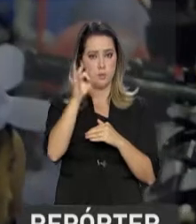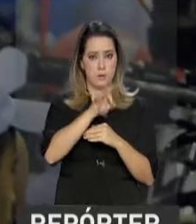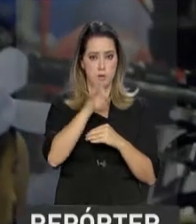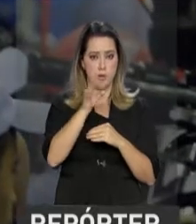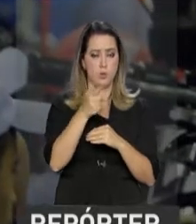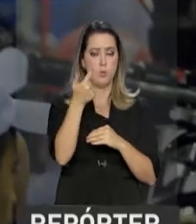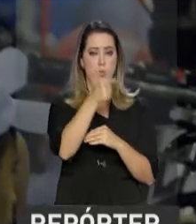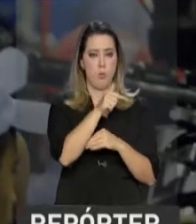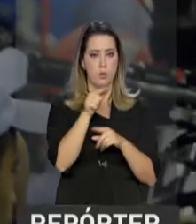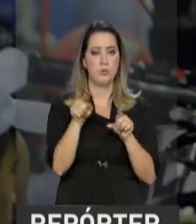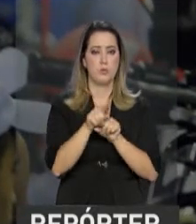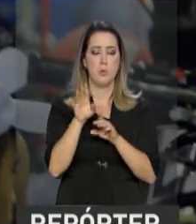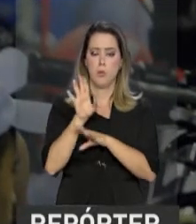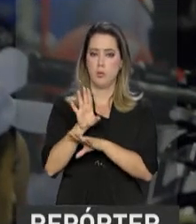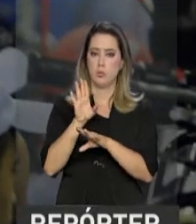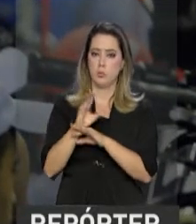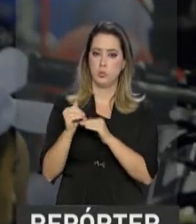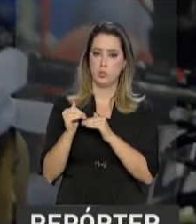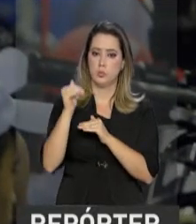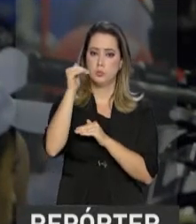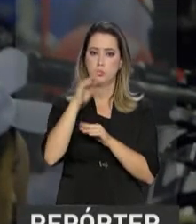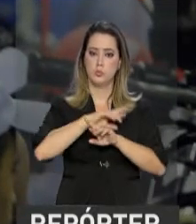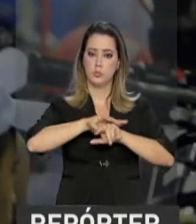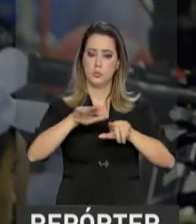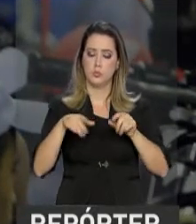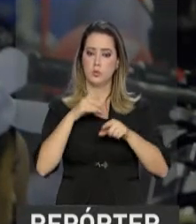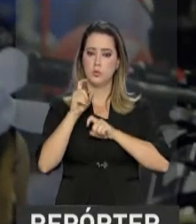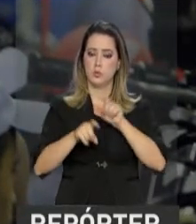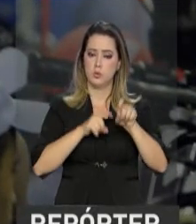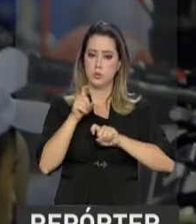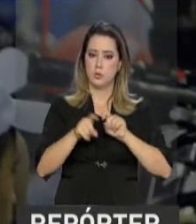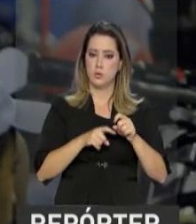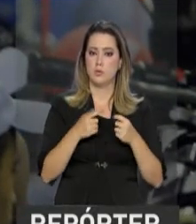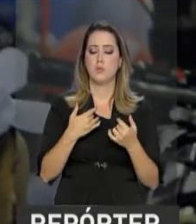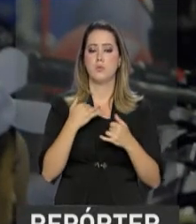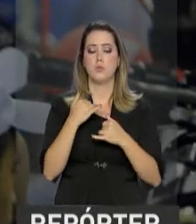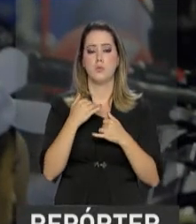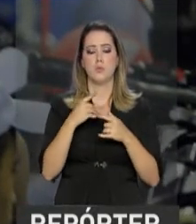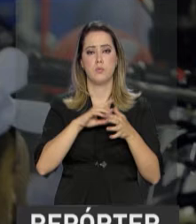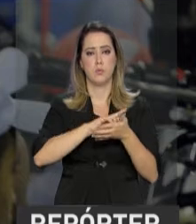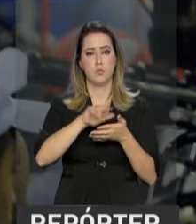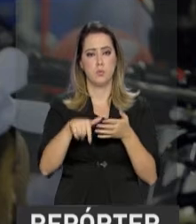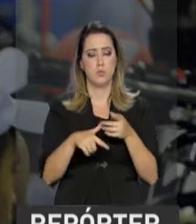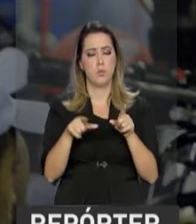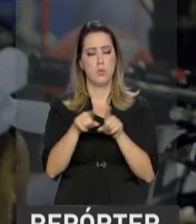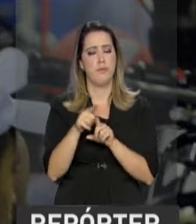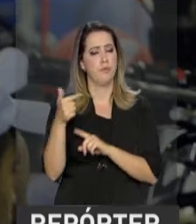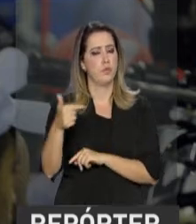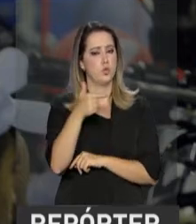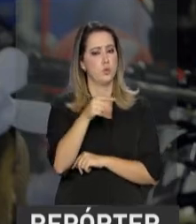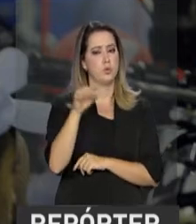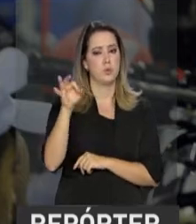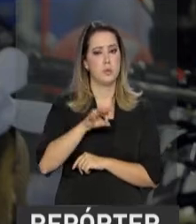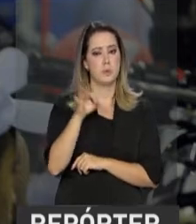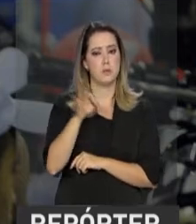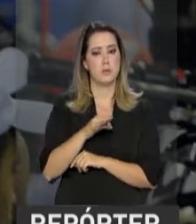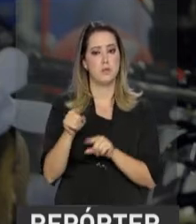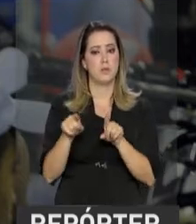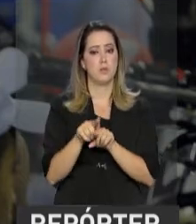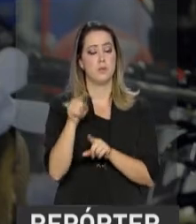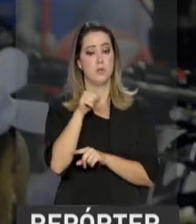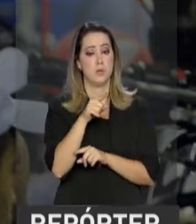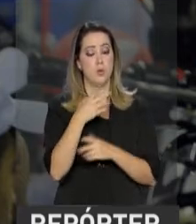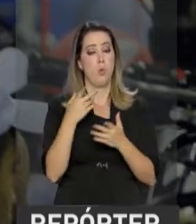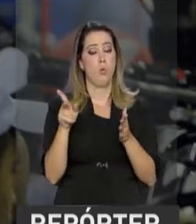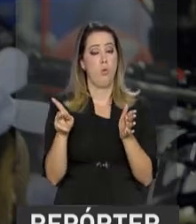contribuíram para essa alta como os equipamentos de informática produtos eletrônicos e ópticos com 22% a fabricação de